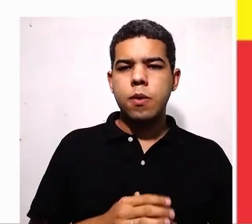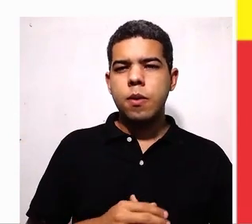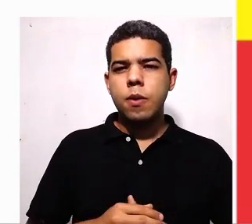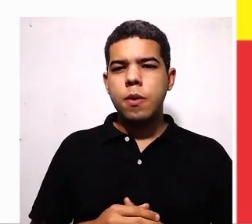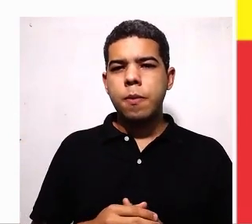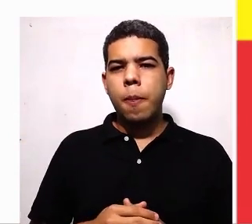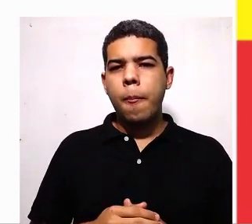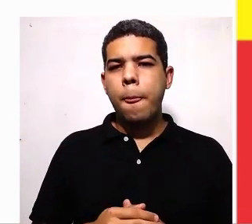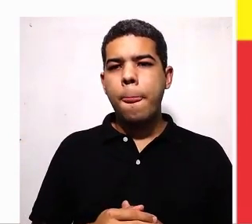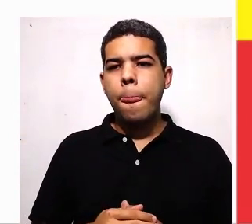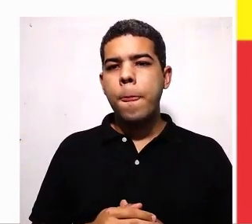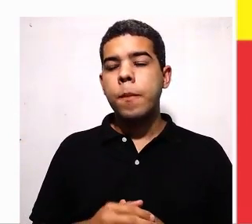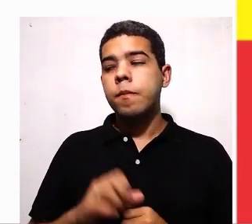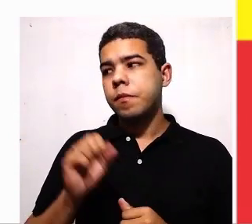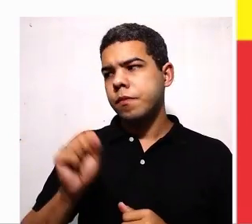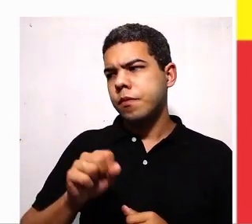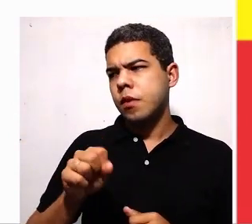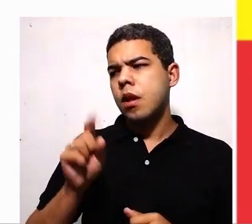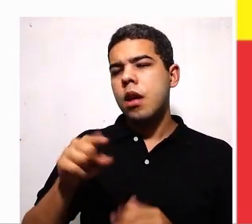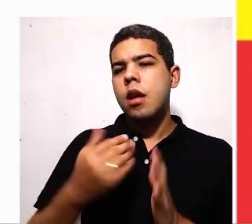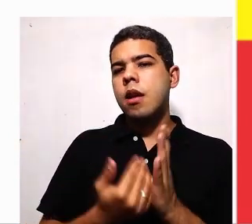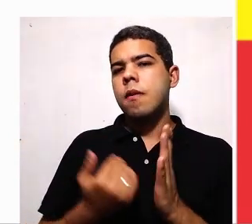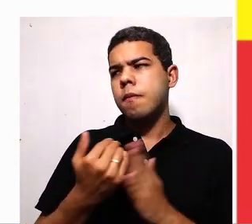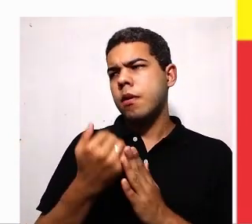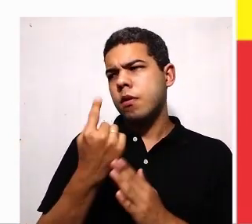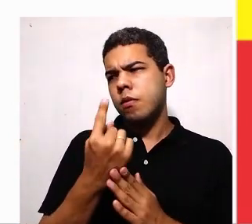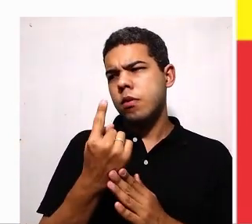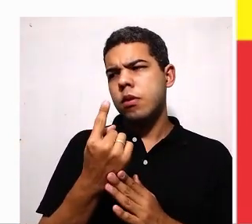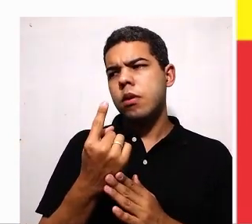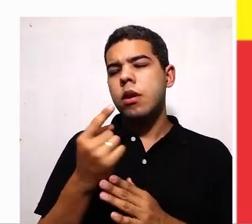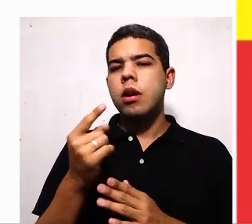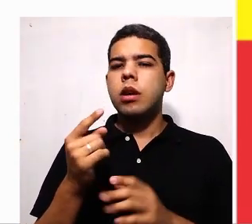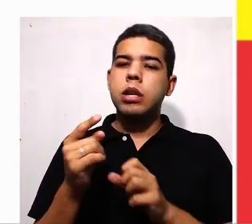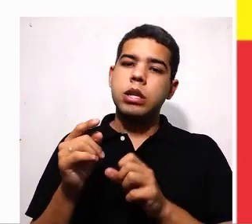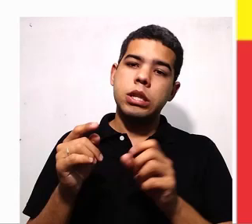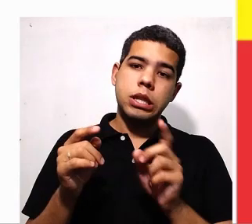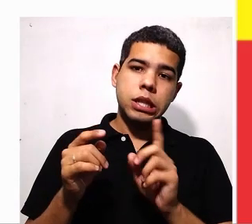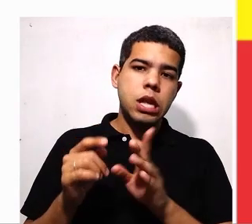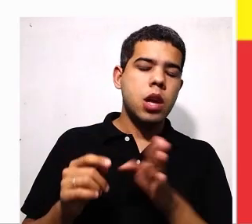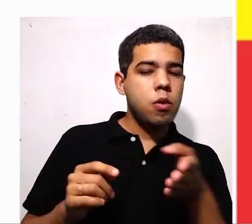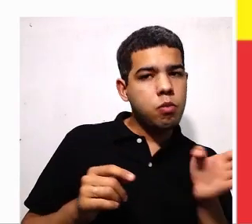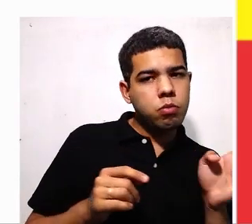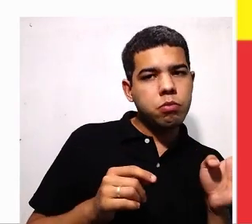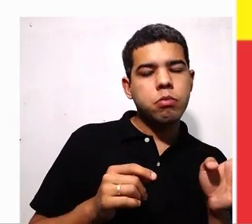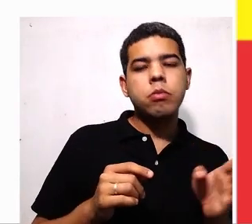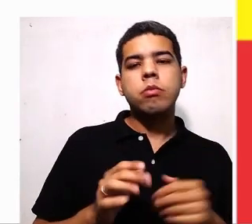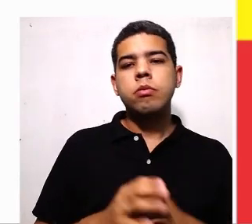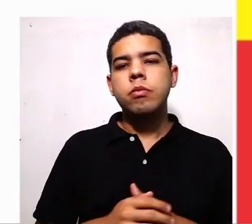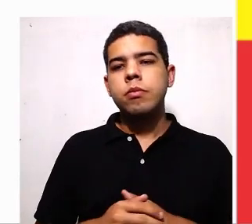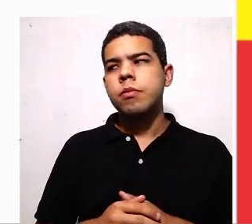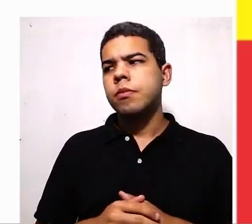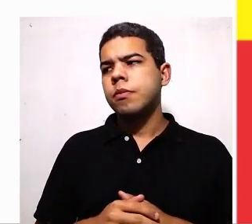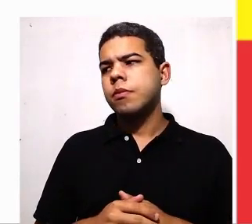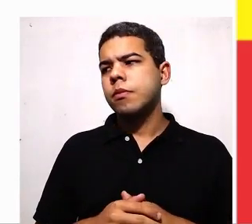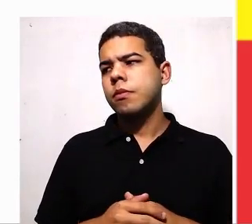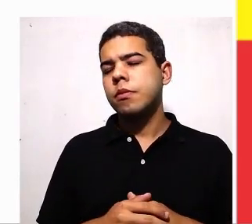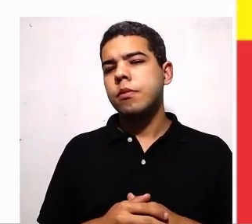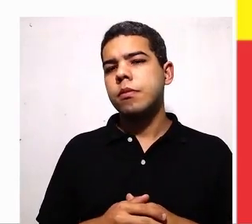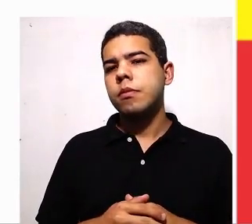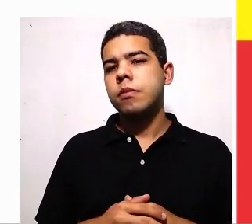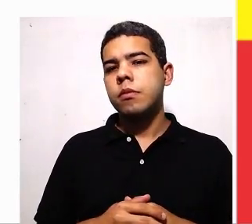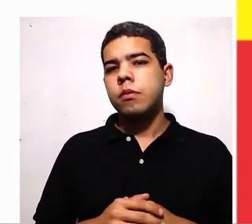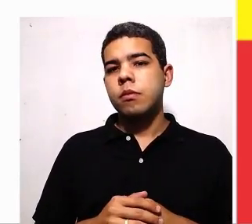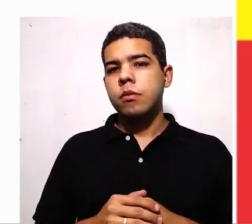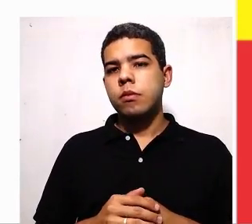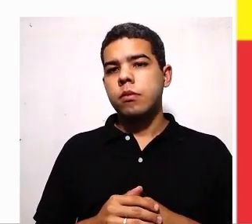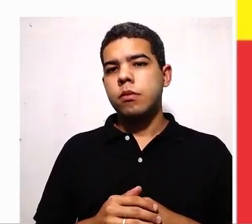vai somar mais um. Nesse caso, observa aí. Se não, vai para a direita. Se sim, adicionar um a n. Então, você vem e